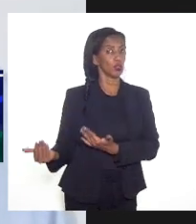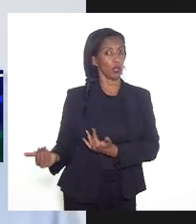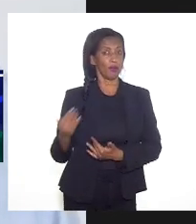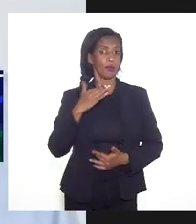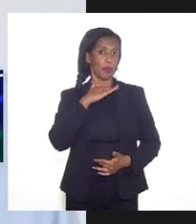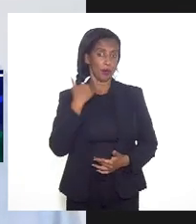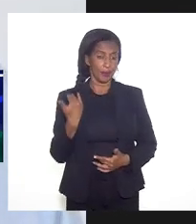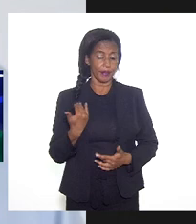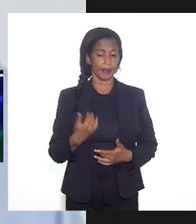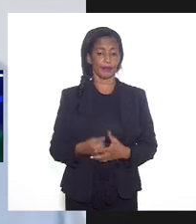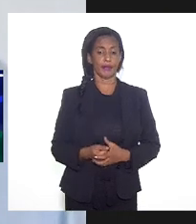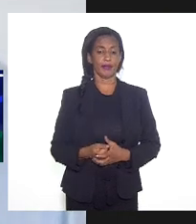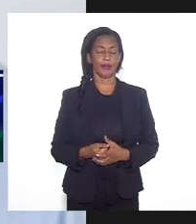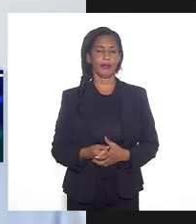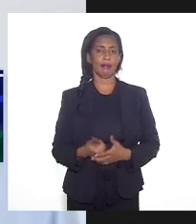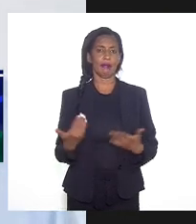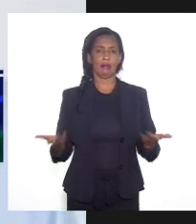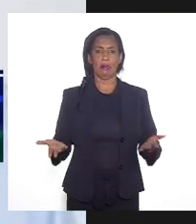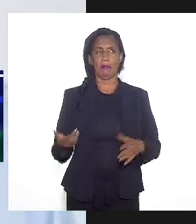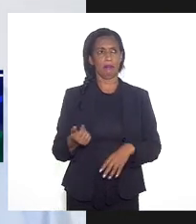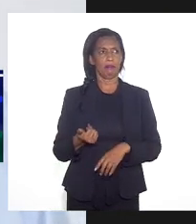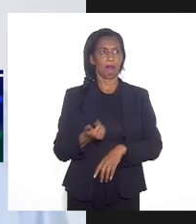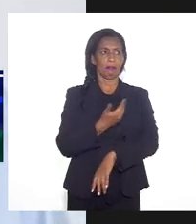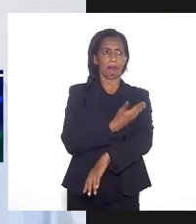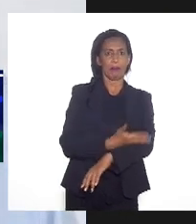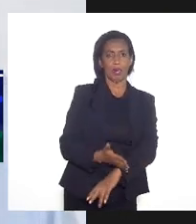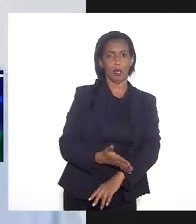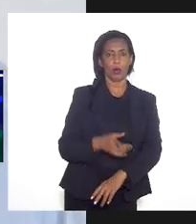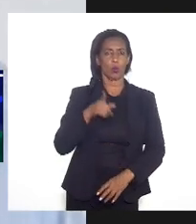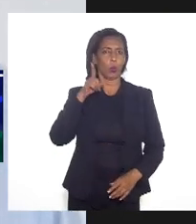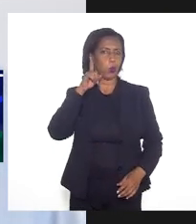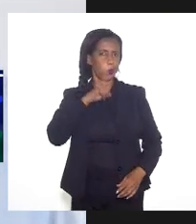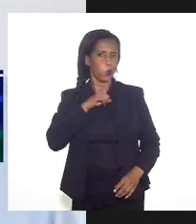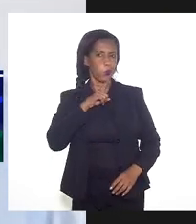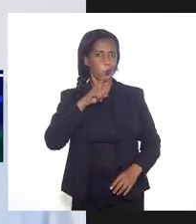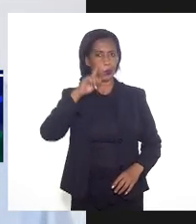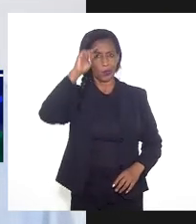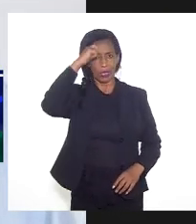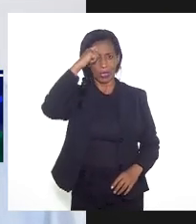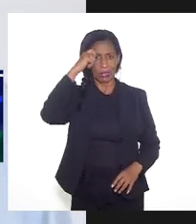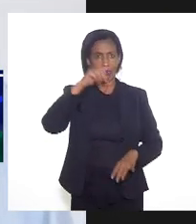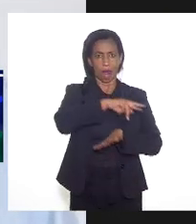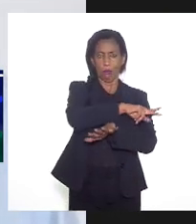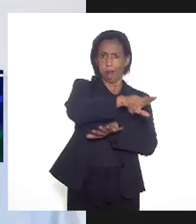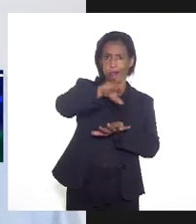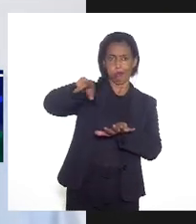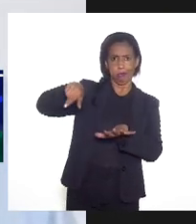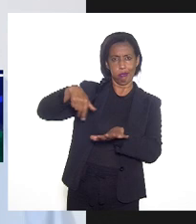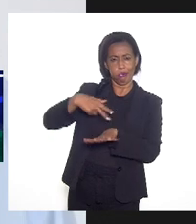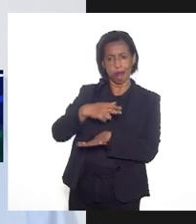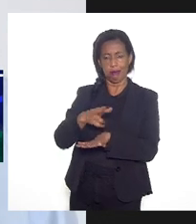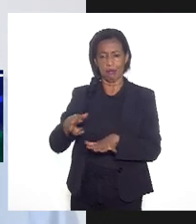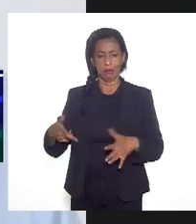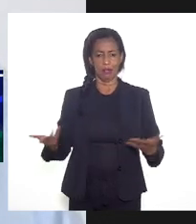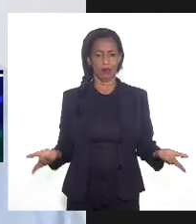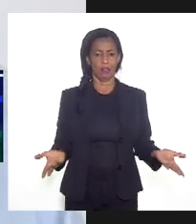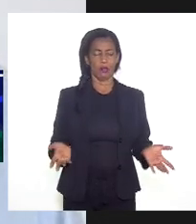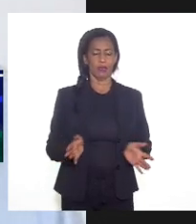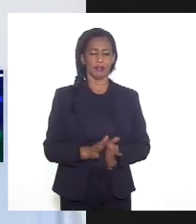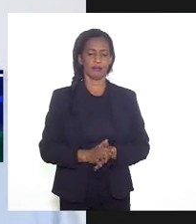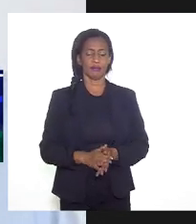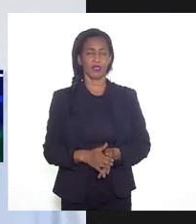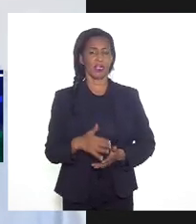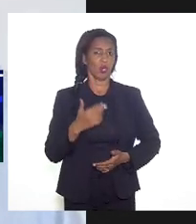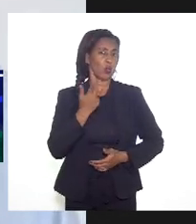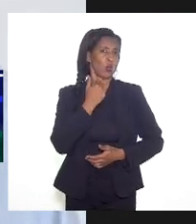morrendo, branco, pardo, negro, é uma catástrofe. Então, eu